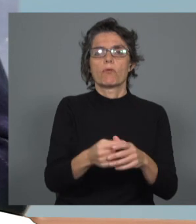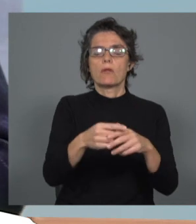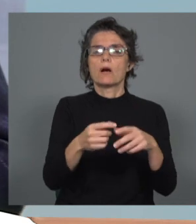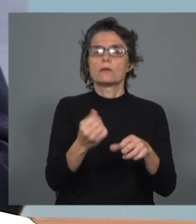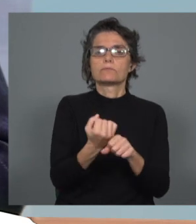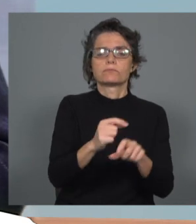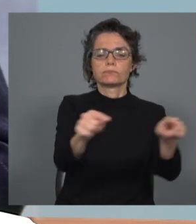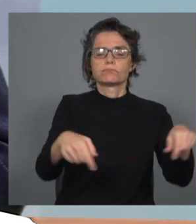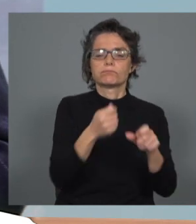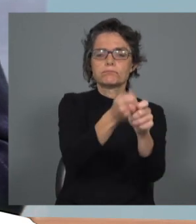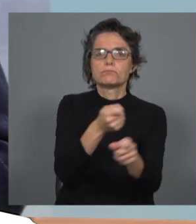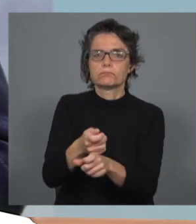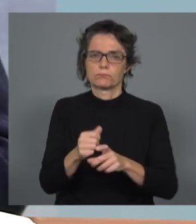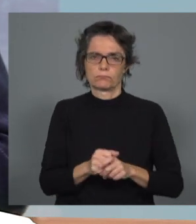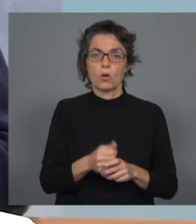no estabelecimento